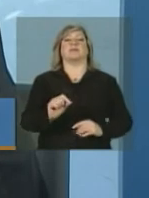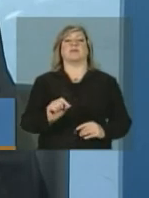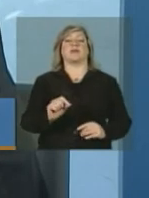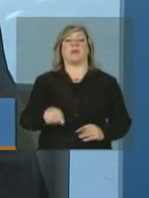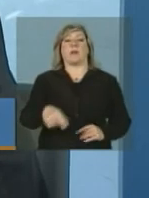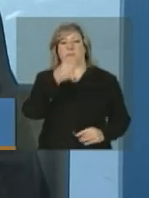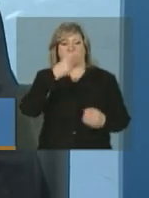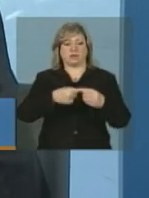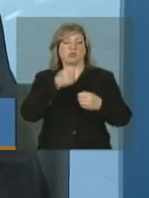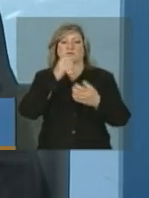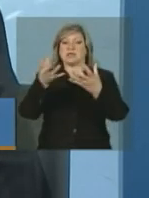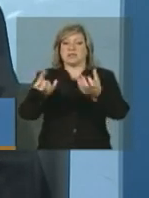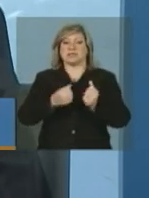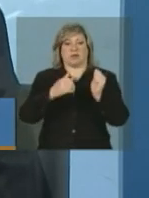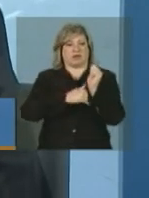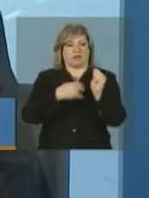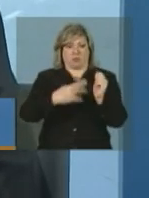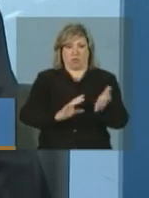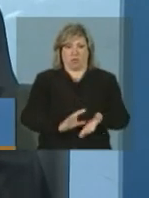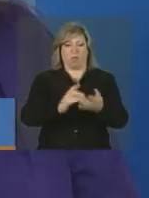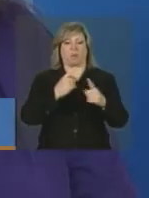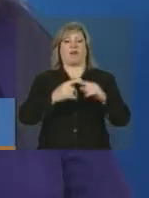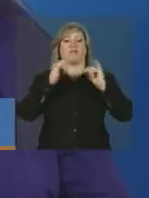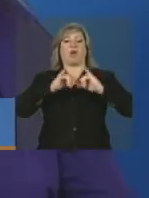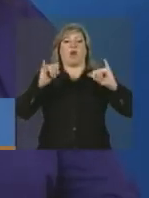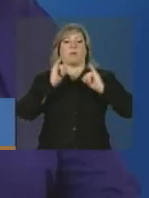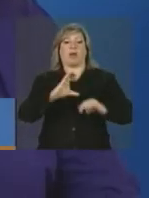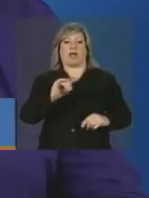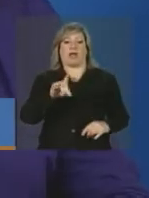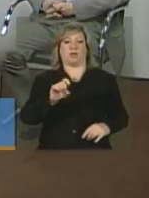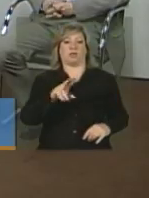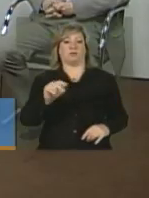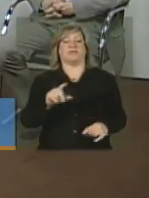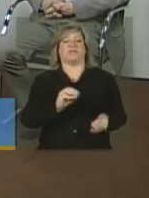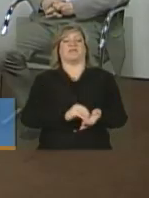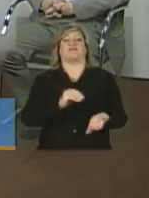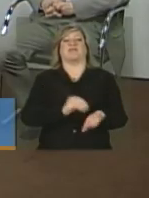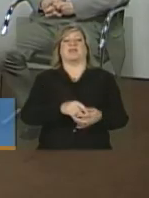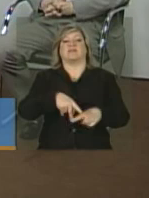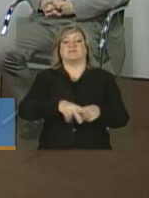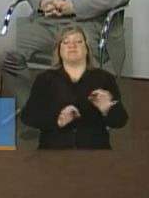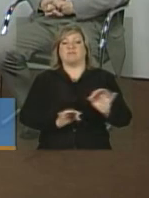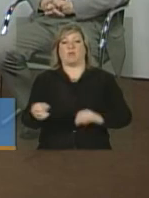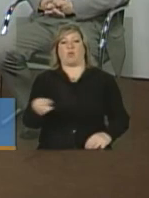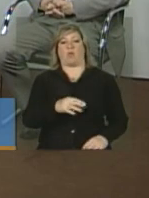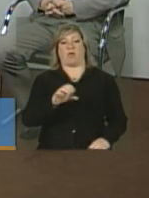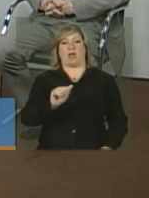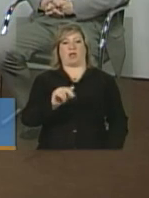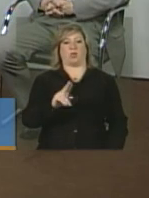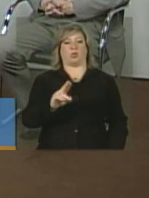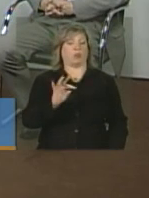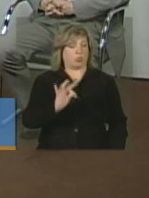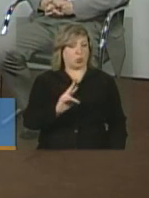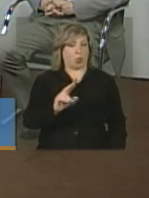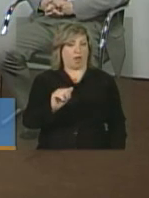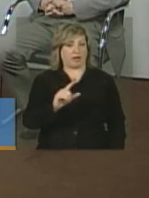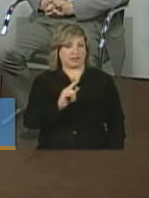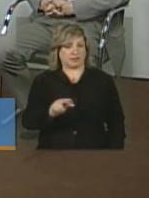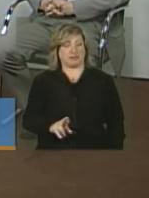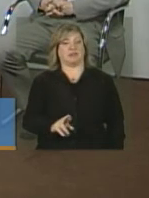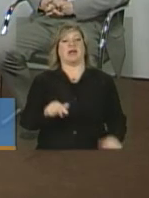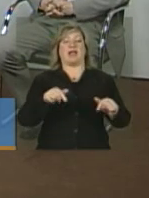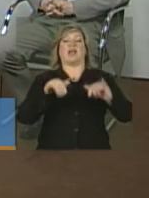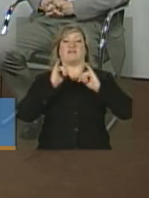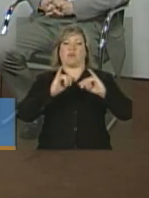conselho, pois as informações que estavam no CadSuas estavam desatualizadas. Essas informações foram atualizadas,